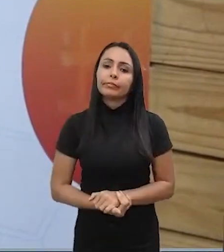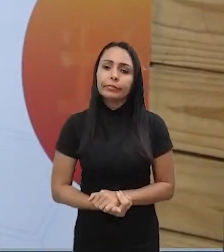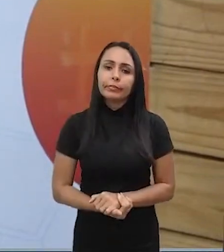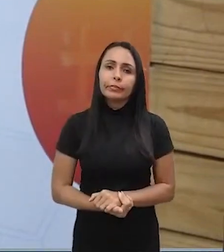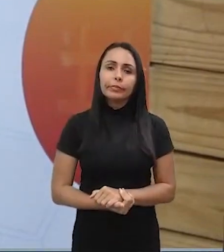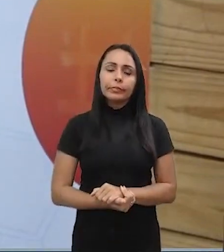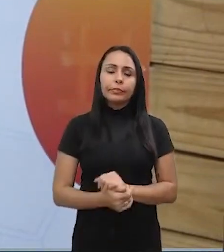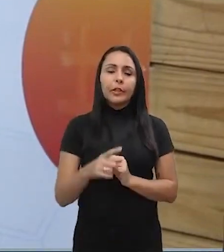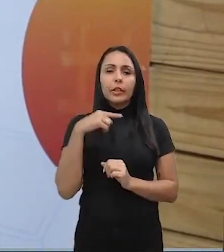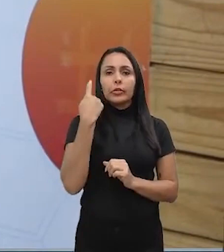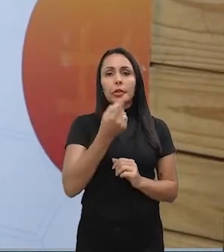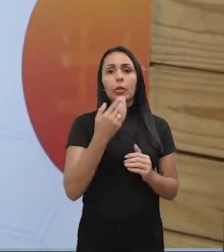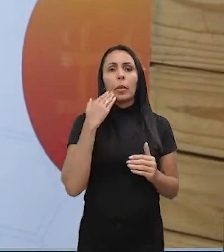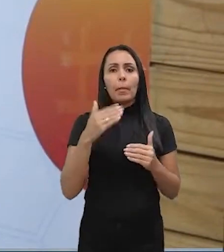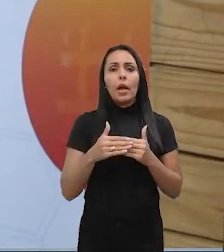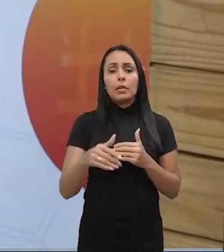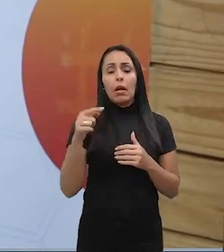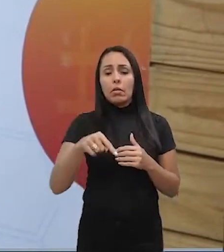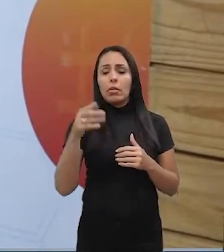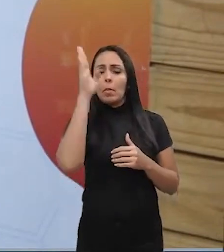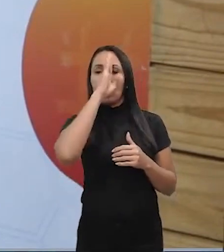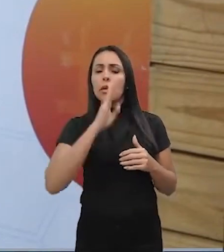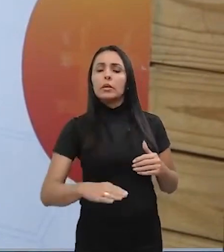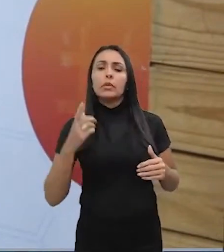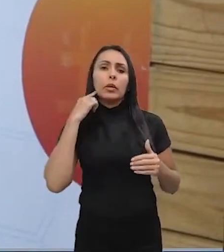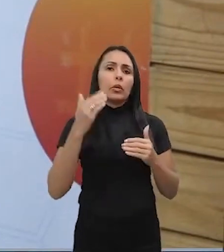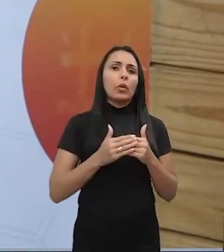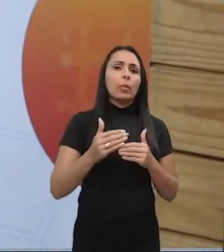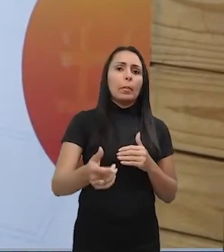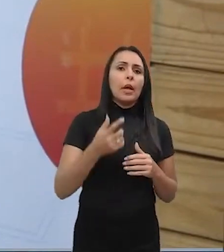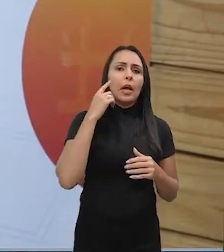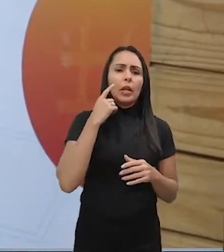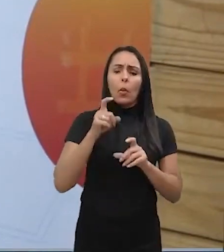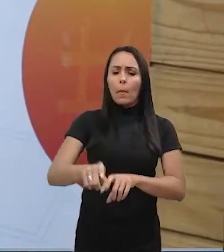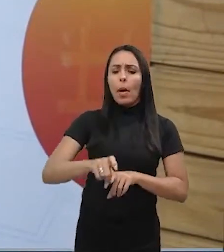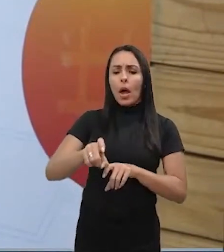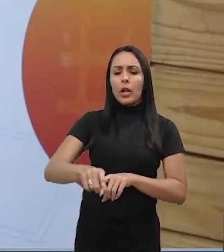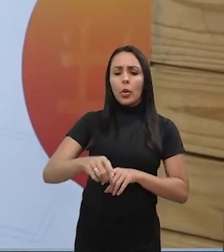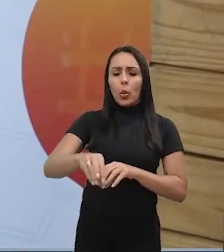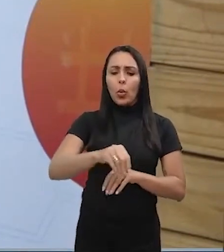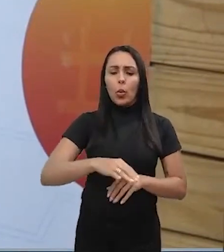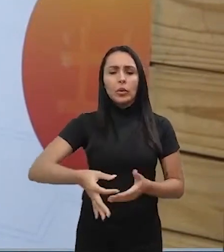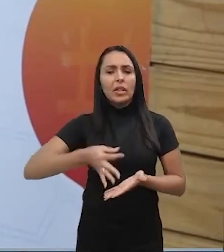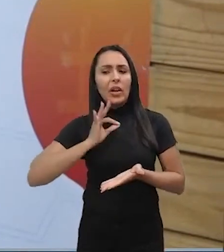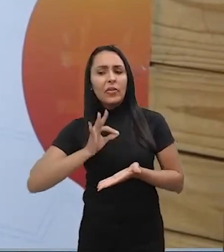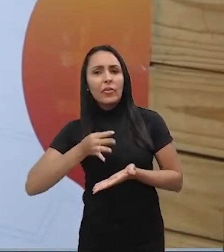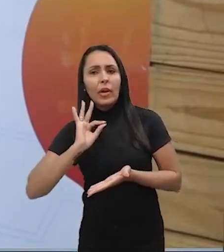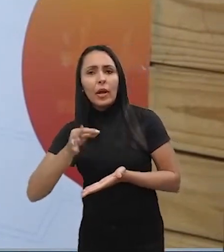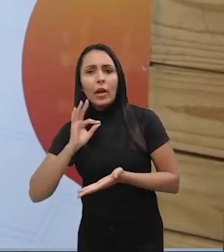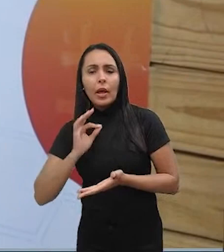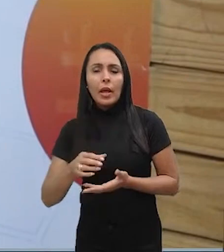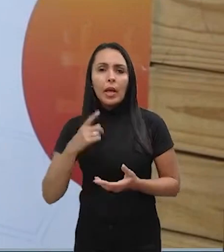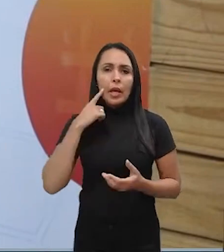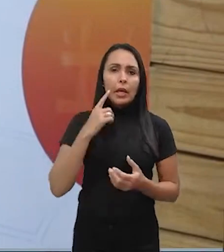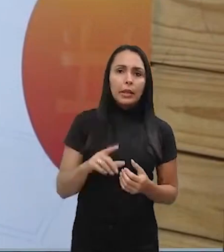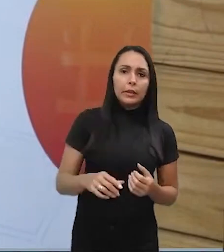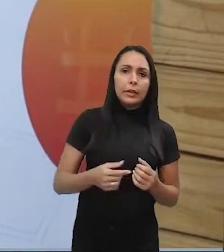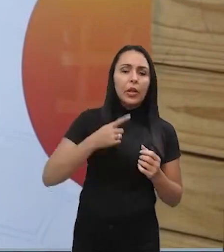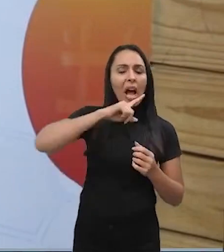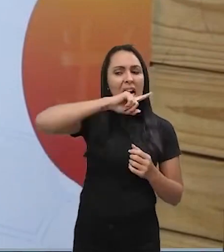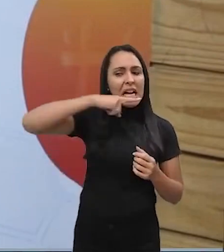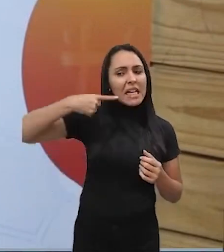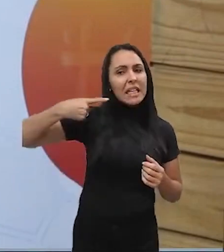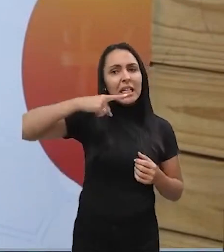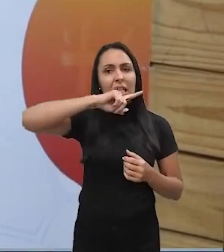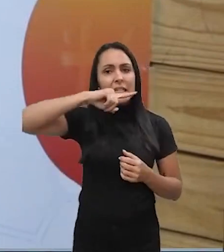fábricas é quando a gente começa aqui no Brasil e aí a gente começa a ter os plantios de café, de cana-de-açúcar, a comercialização dessas, e daí